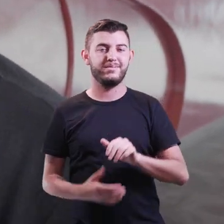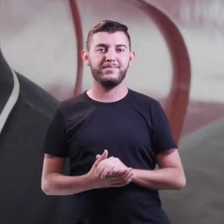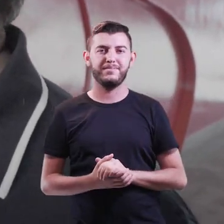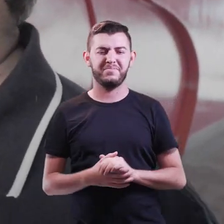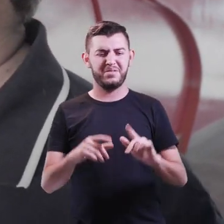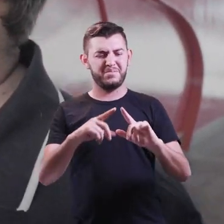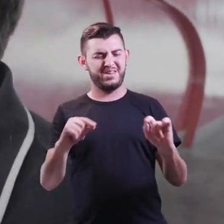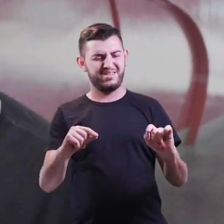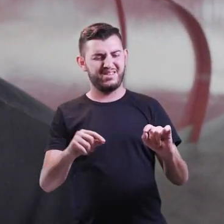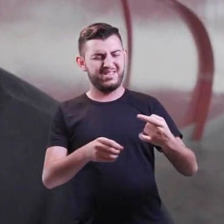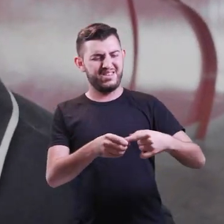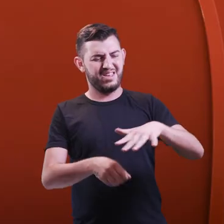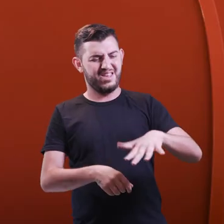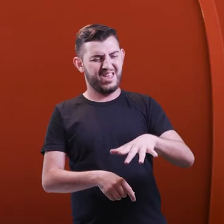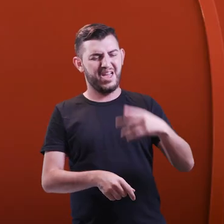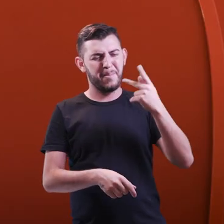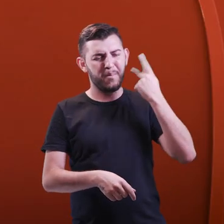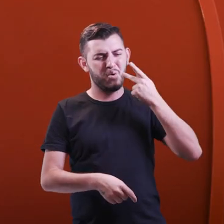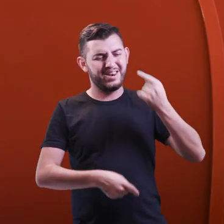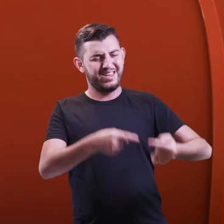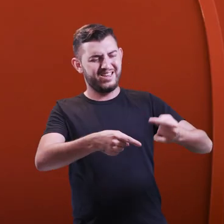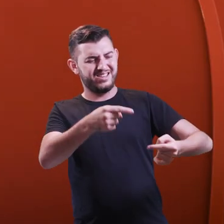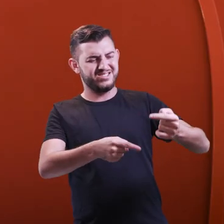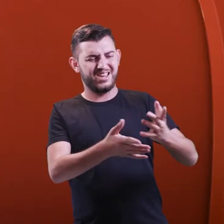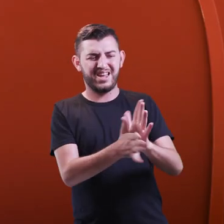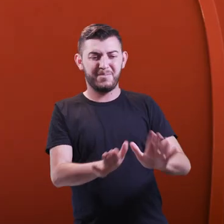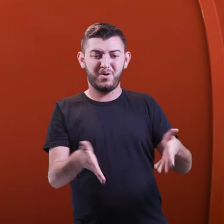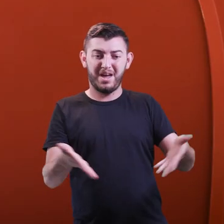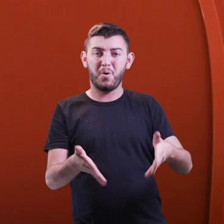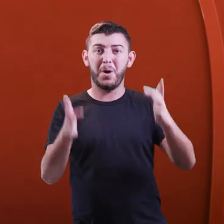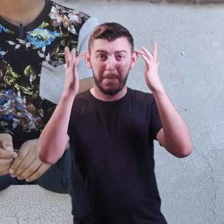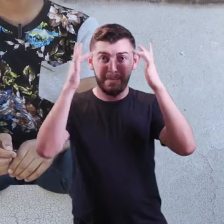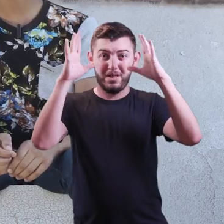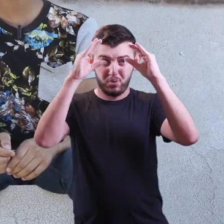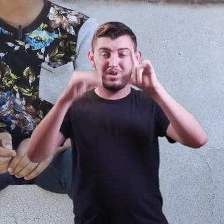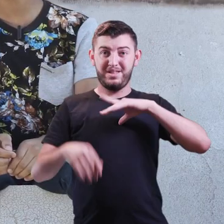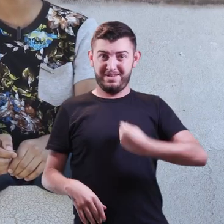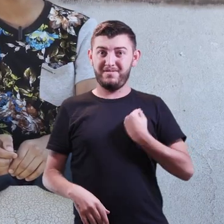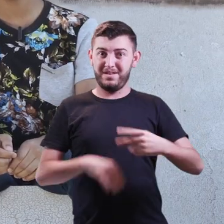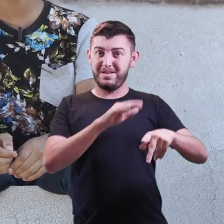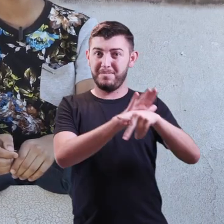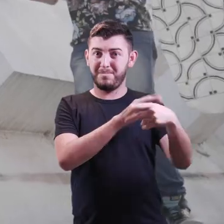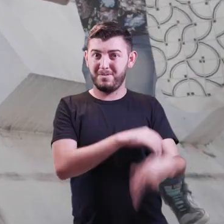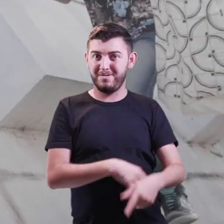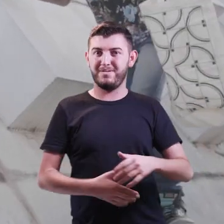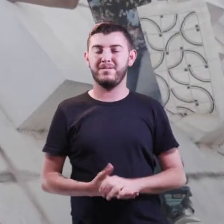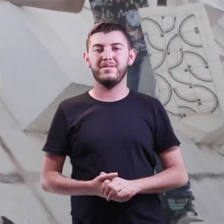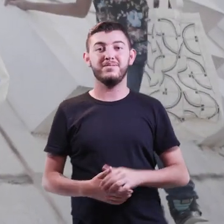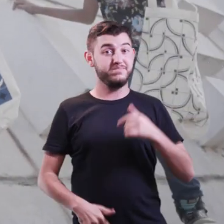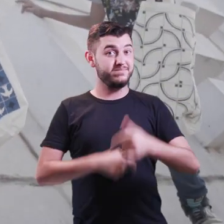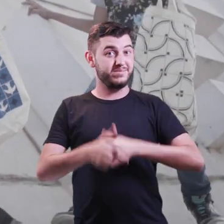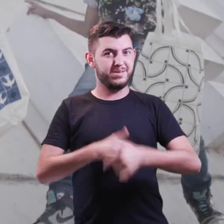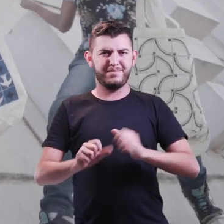deixou de ser uma cidade política e passou a ser uma cidade madura, com vida própria. É o trabalho duro